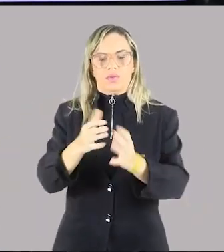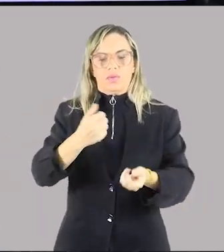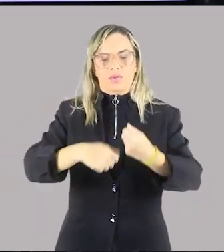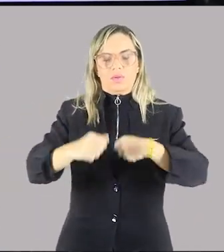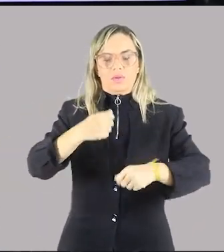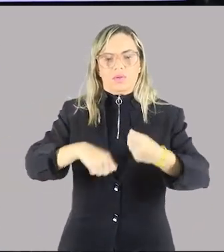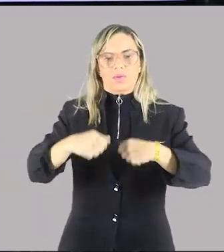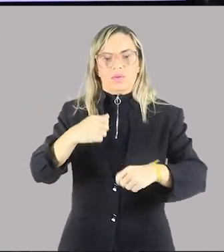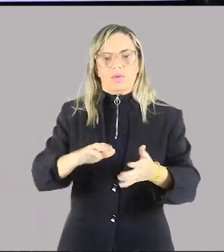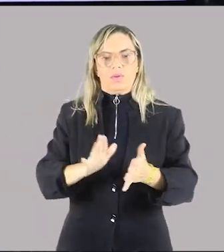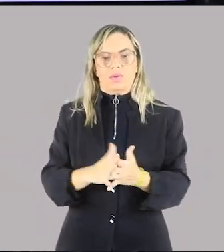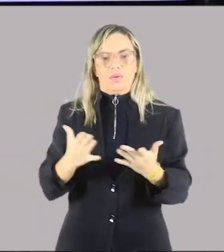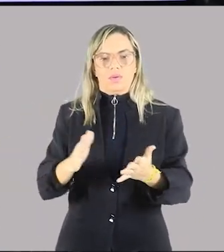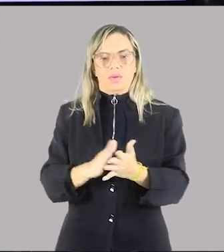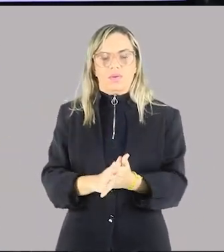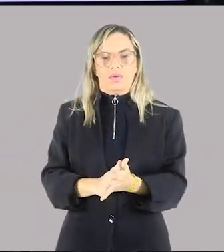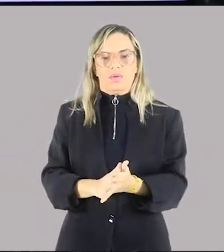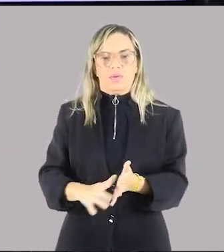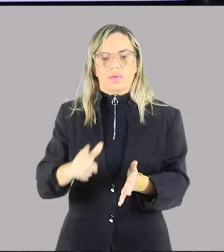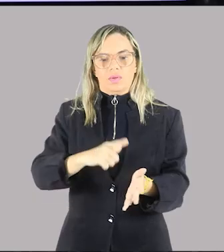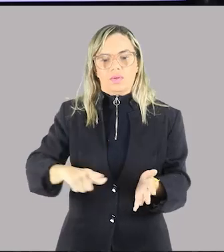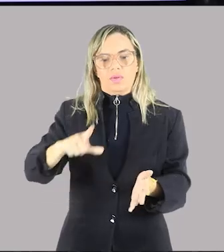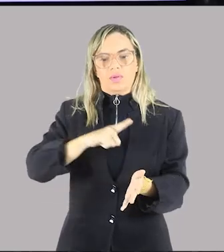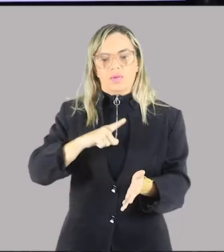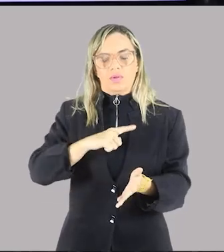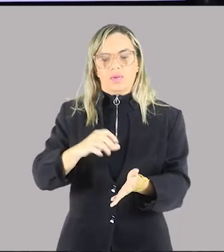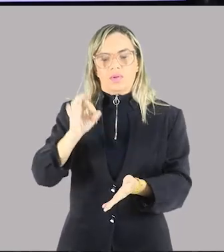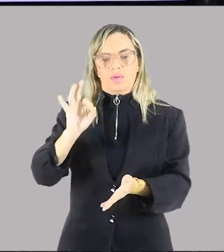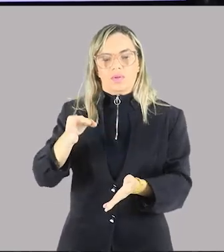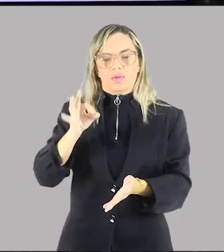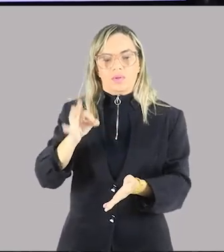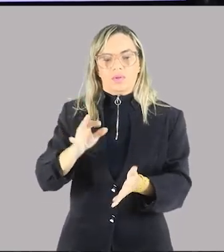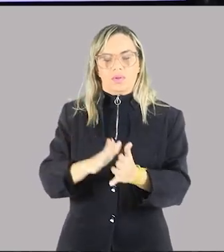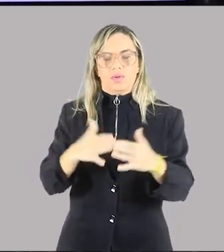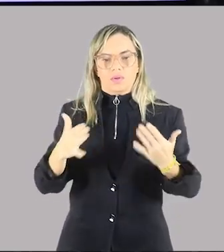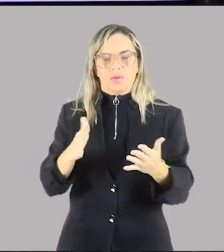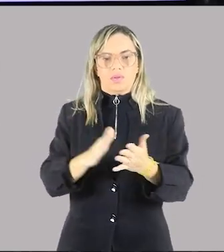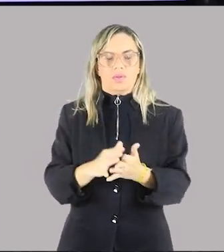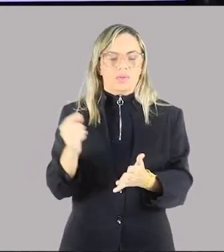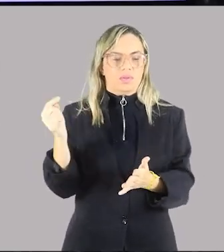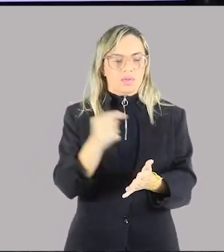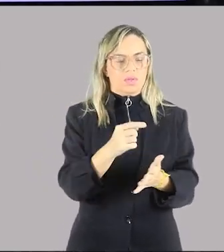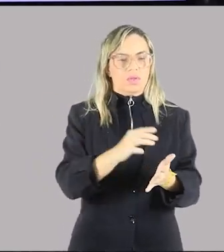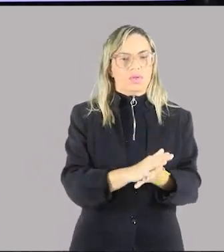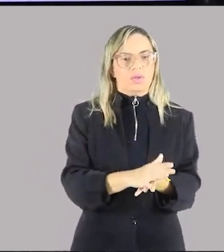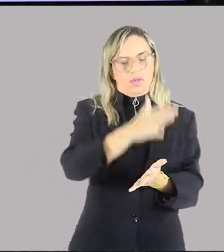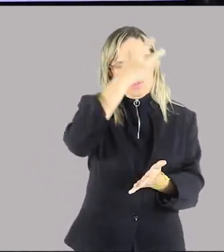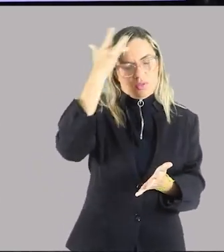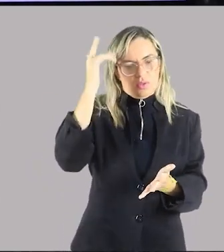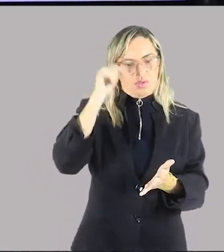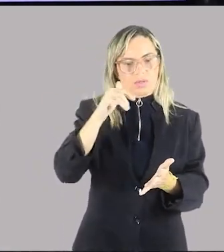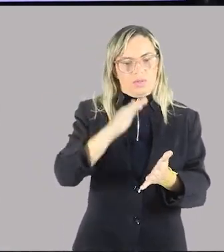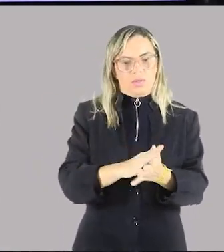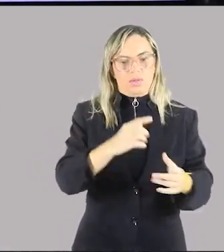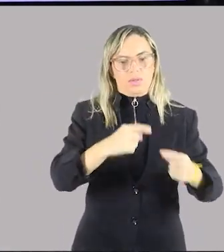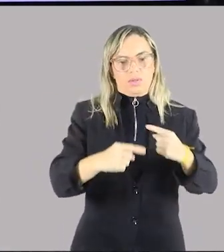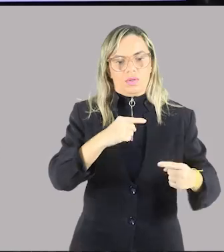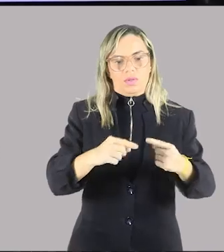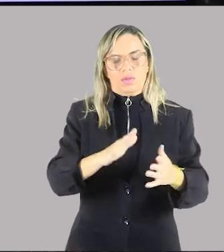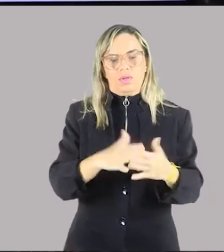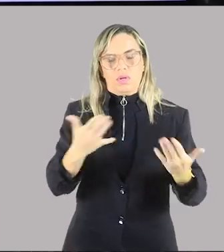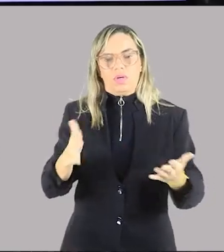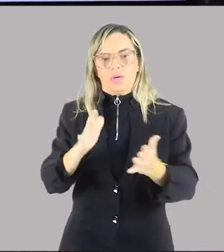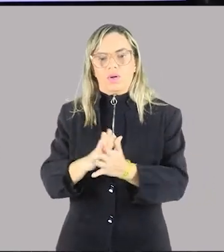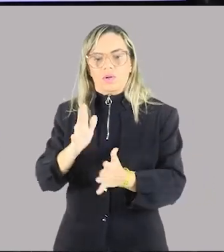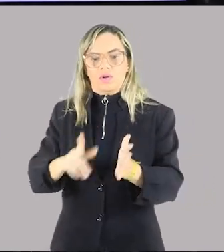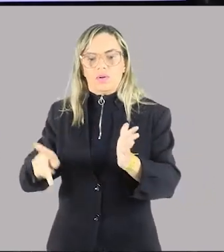Então, para a gente ter bastante certeza disso, os agentes políticos têm vínculo com a administração. Já os particulares em